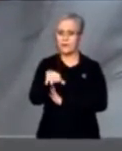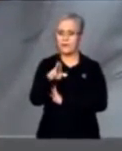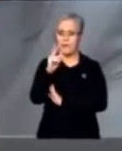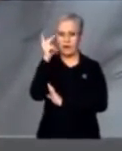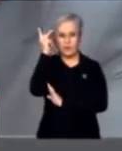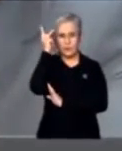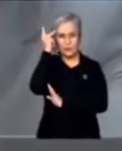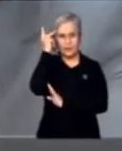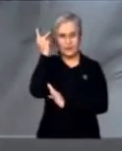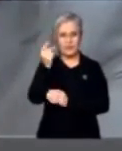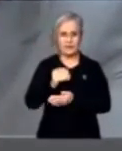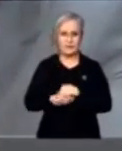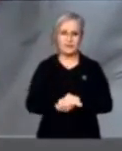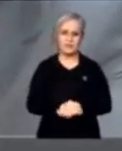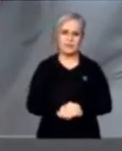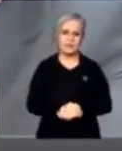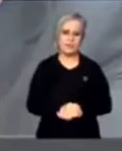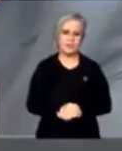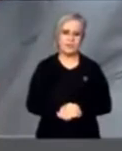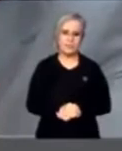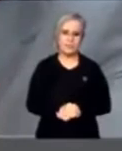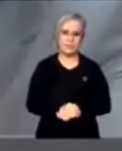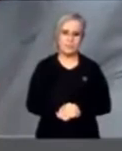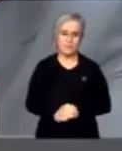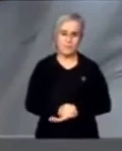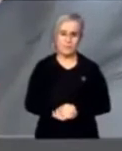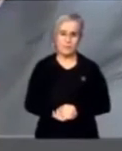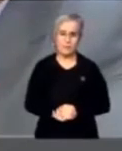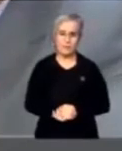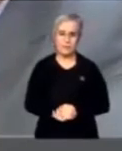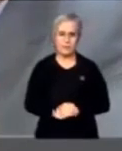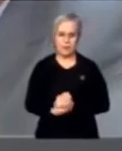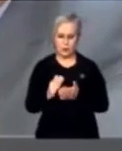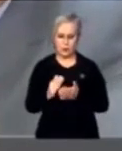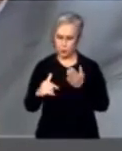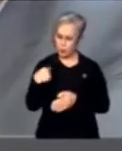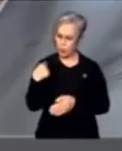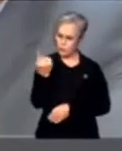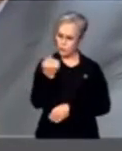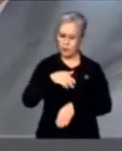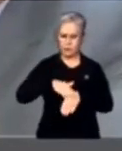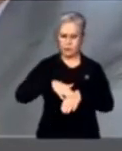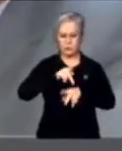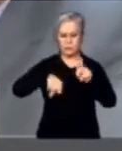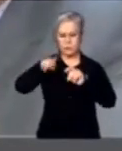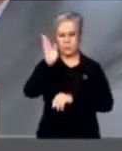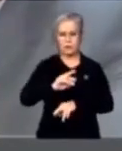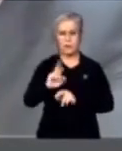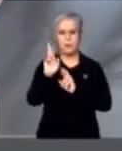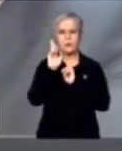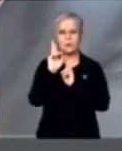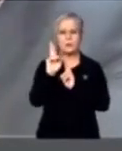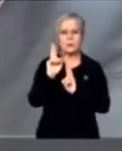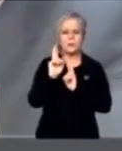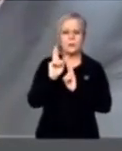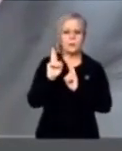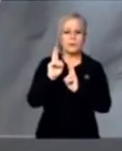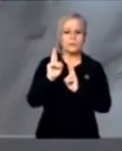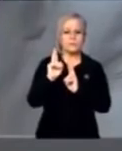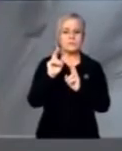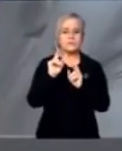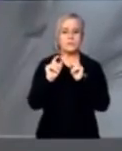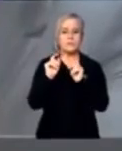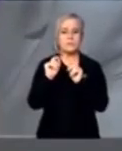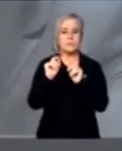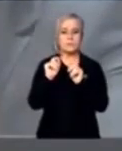Antepenúltimo do capítulo do fim do Fórum de São Paulo. Todos nós, brasileiros, sonhamos o sonho em que eles